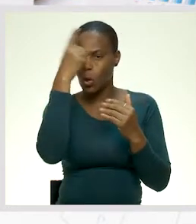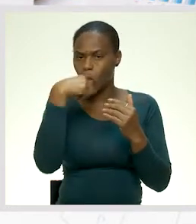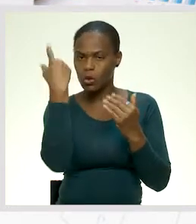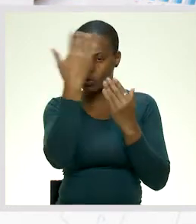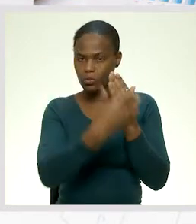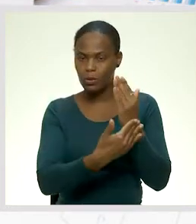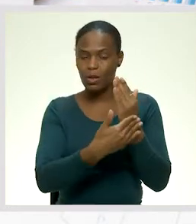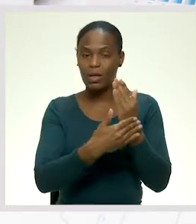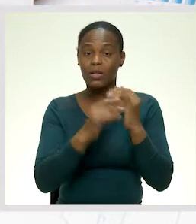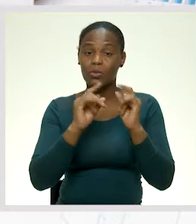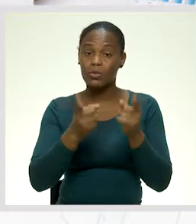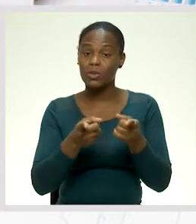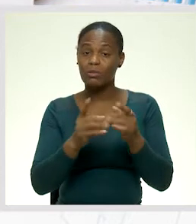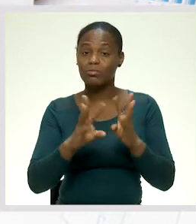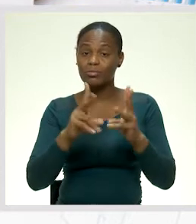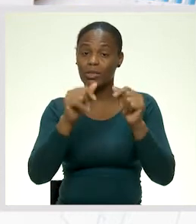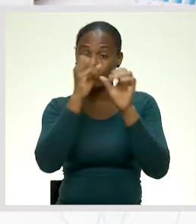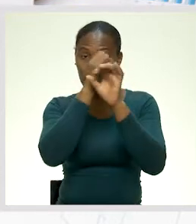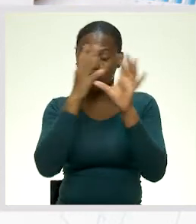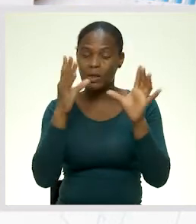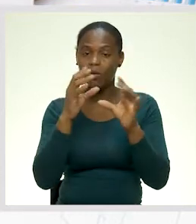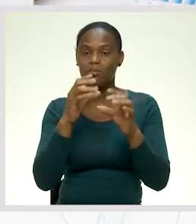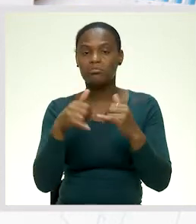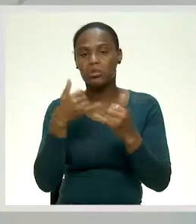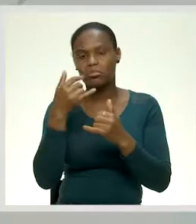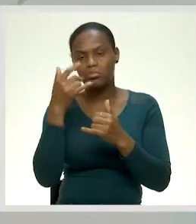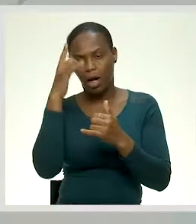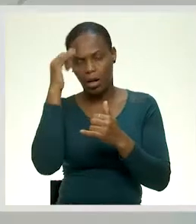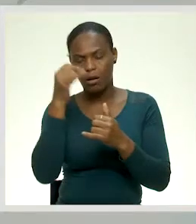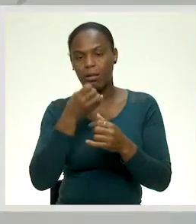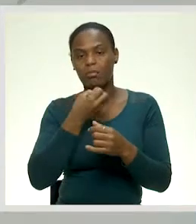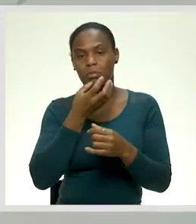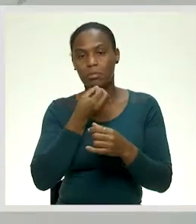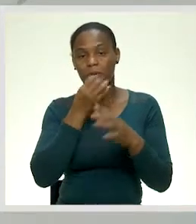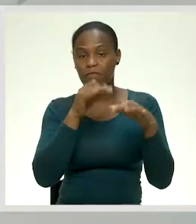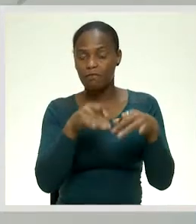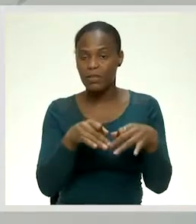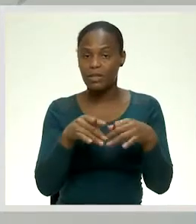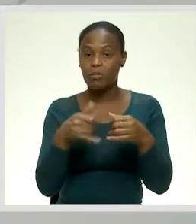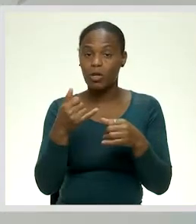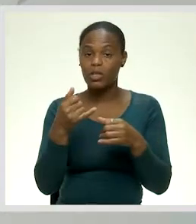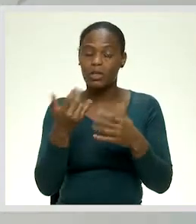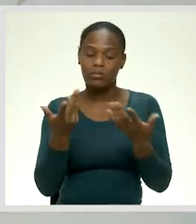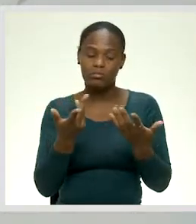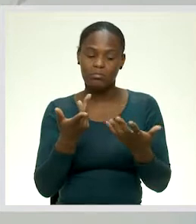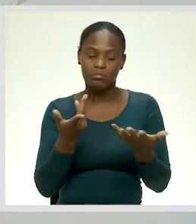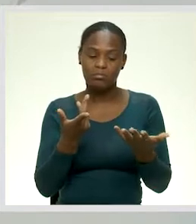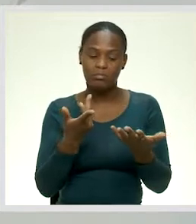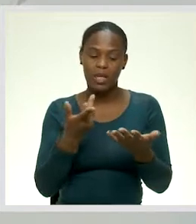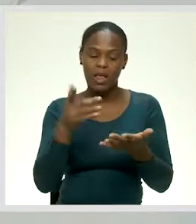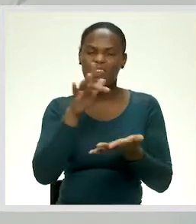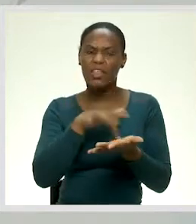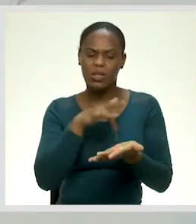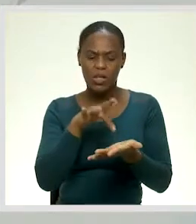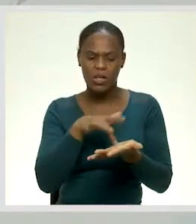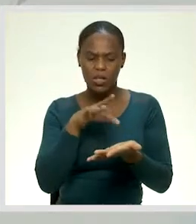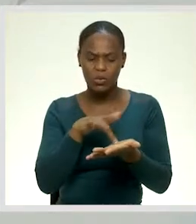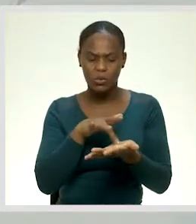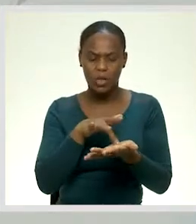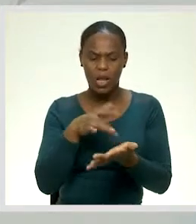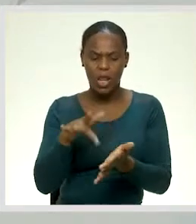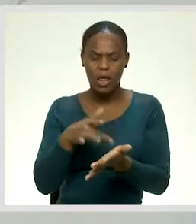conclusão, considerações finais e bibliografia. Já sabem, dentro da introdução, o enquadramento enquadrado